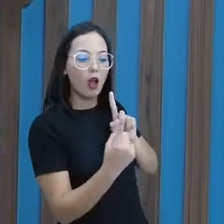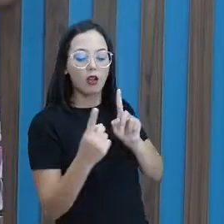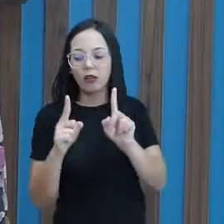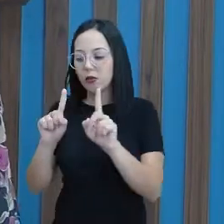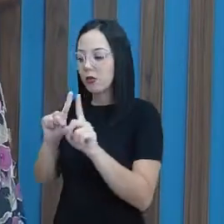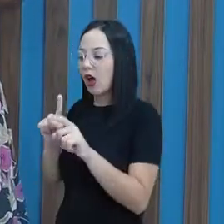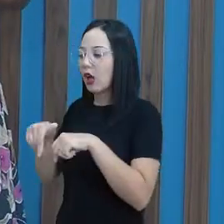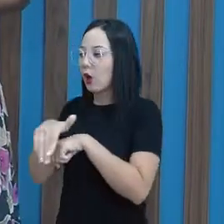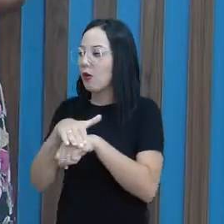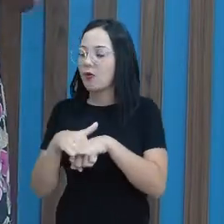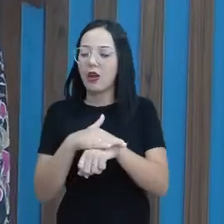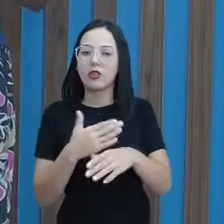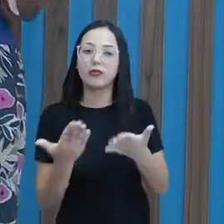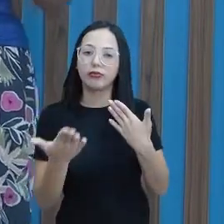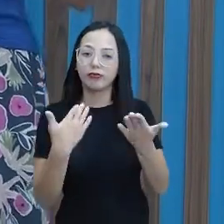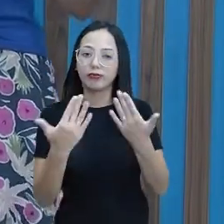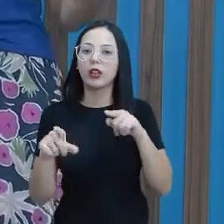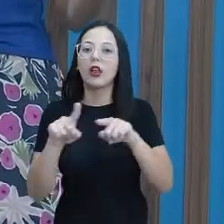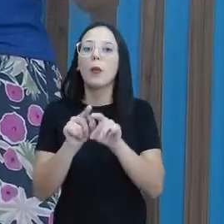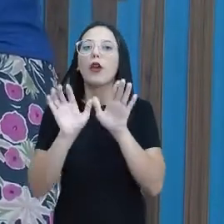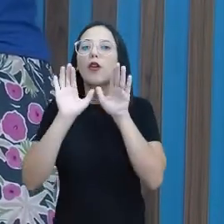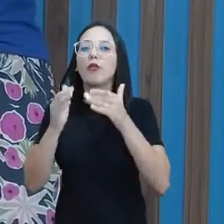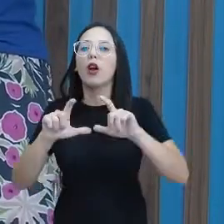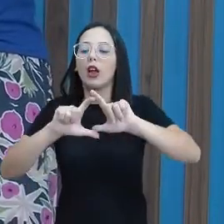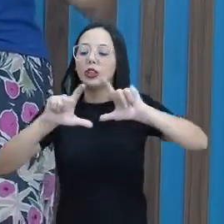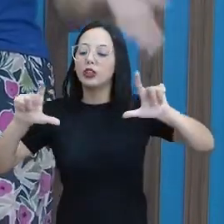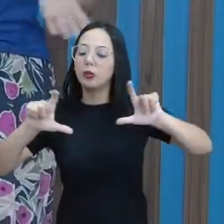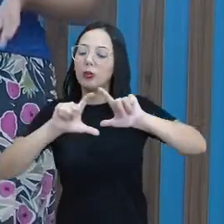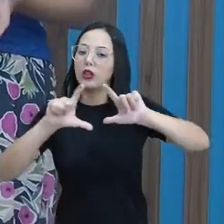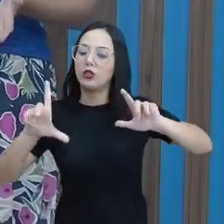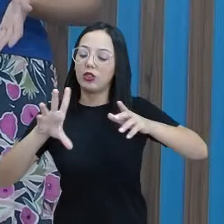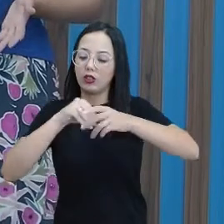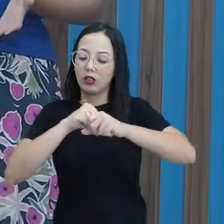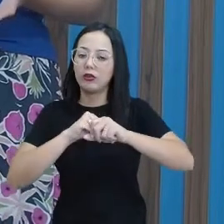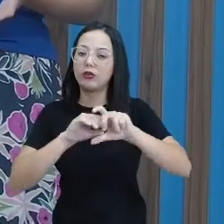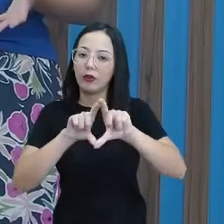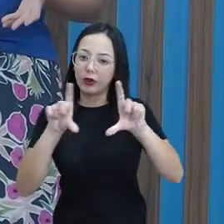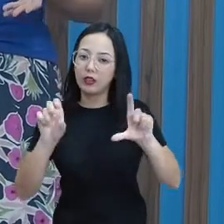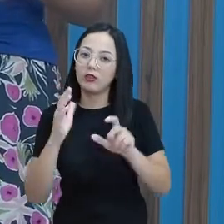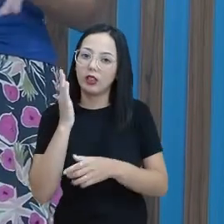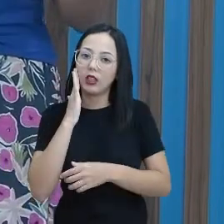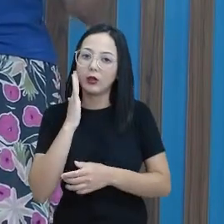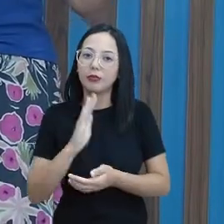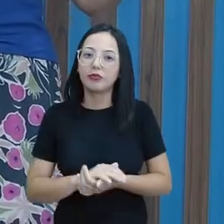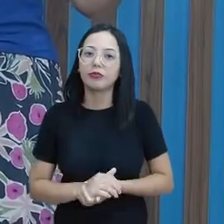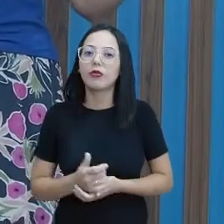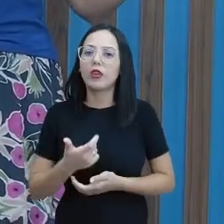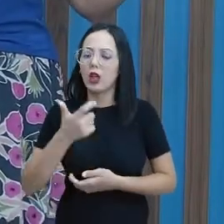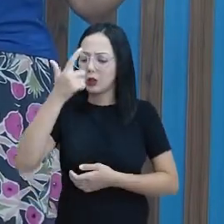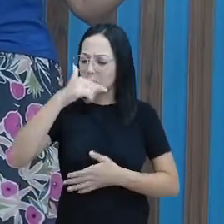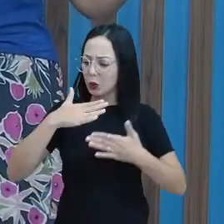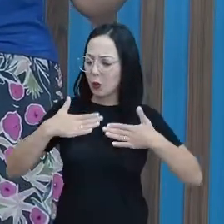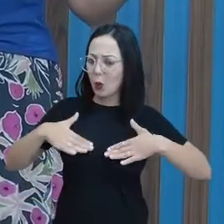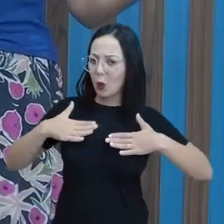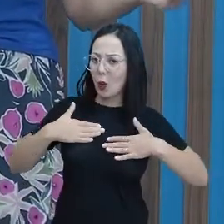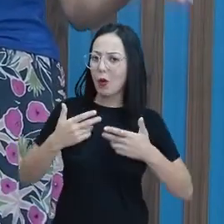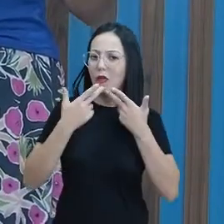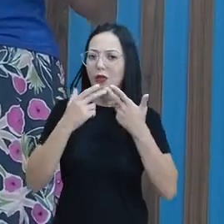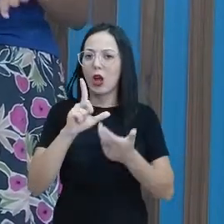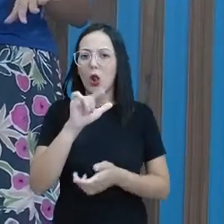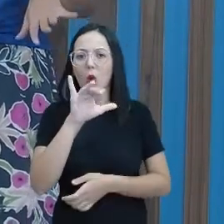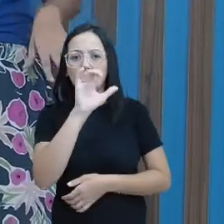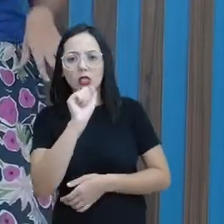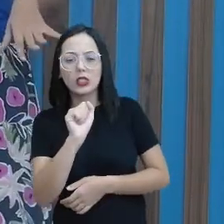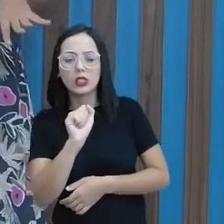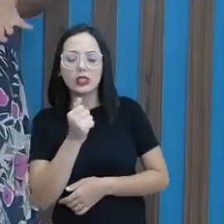interlocutor nos diálogos. E para enfatizar expressões ou frases. Então, aqui, ó, eu sou calma, disse Luciana